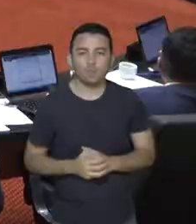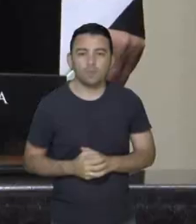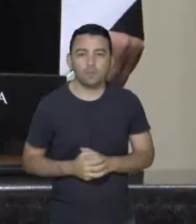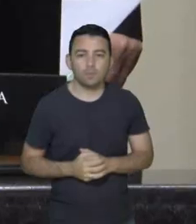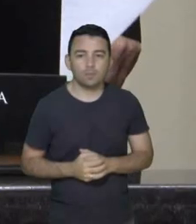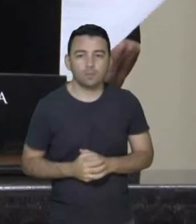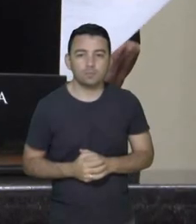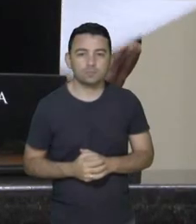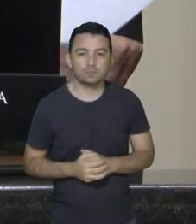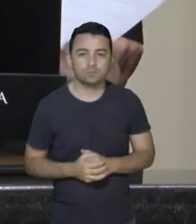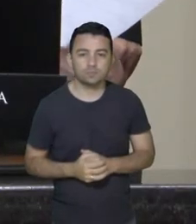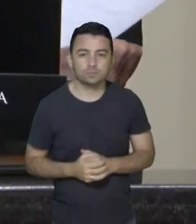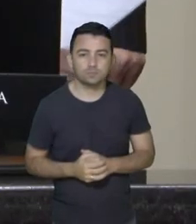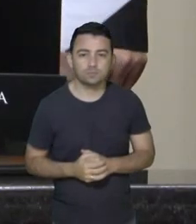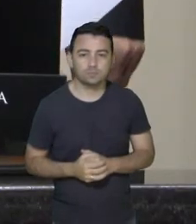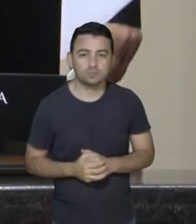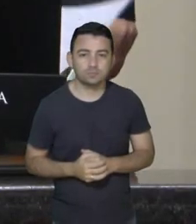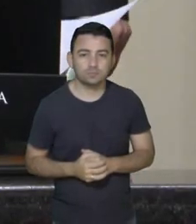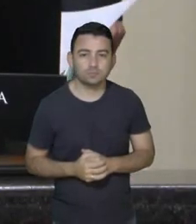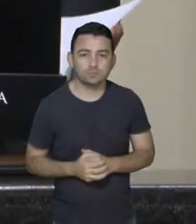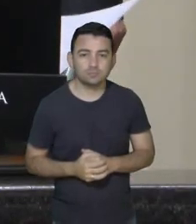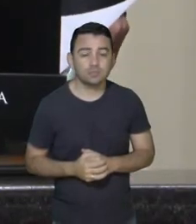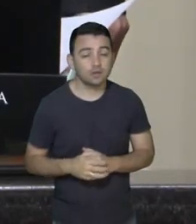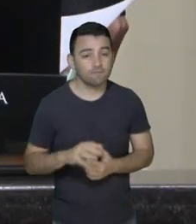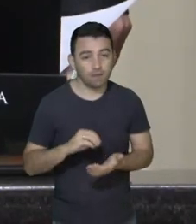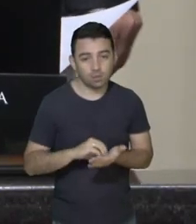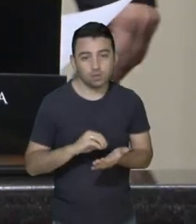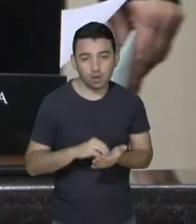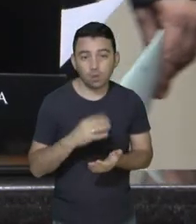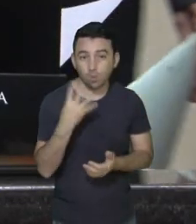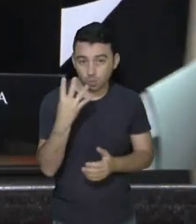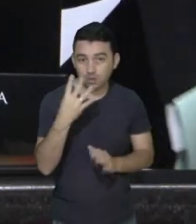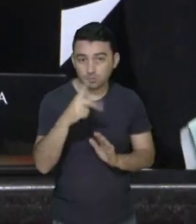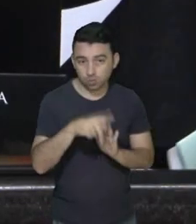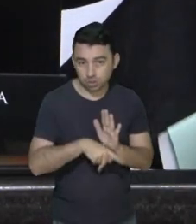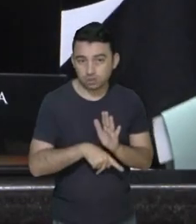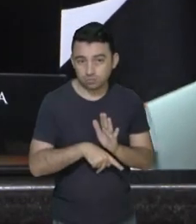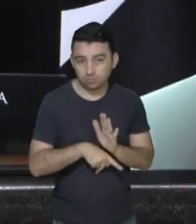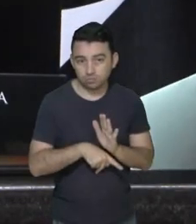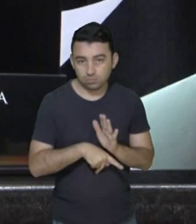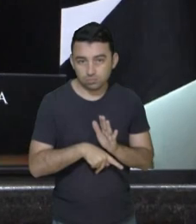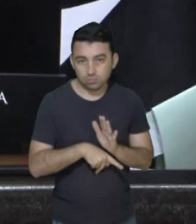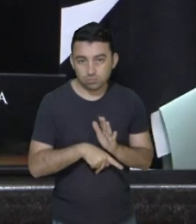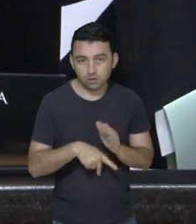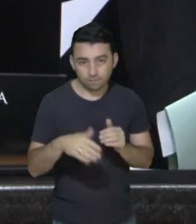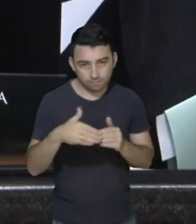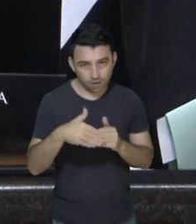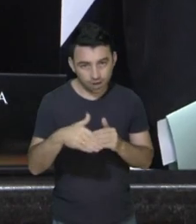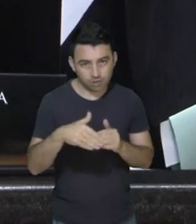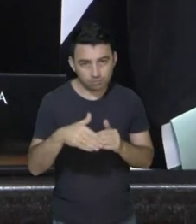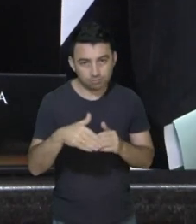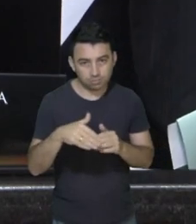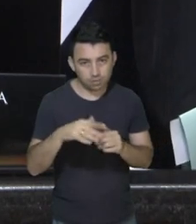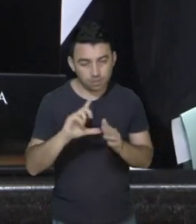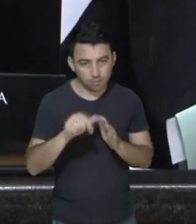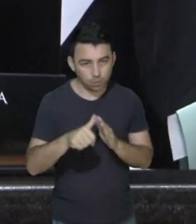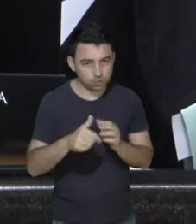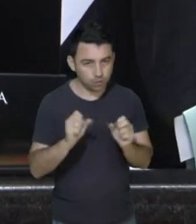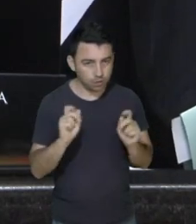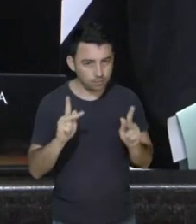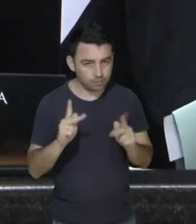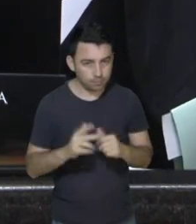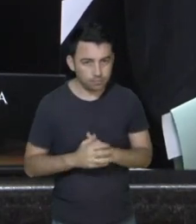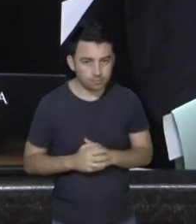Deputado Gessé, ainda faltam 4 projetos. Será atendido na sequência do seu pedido.